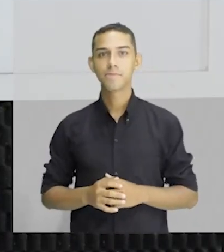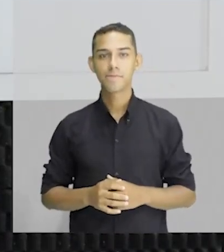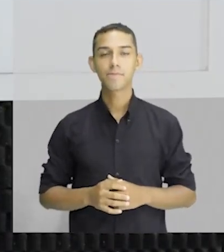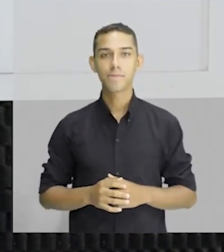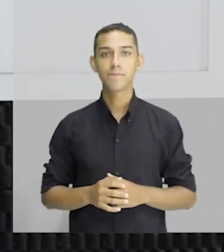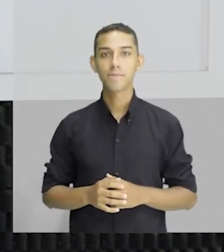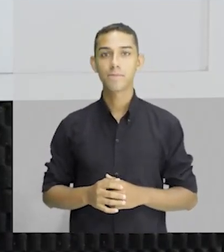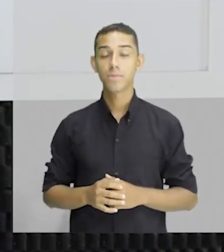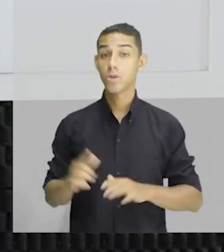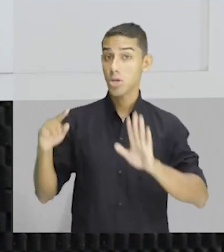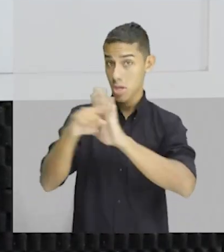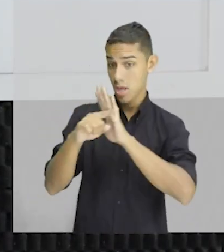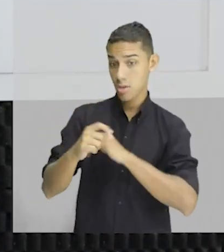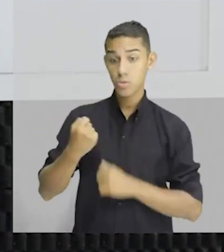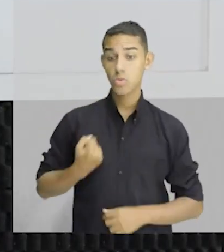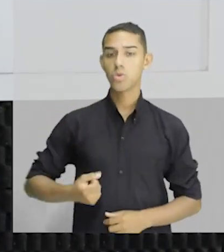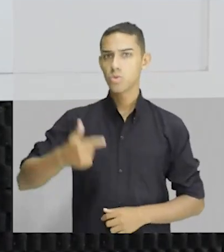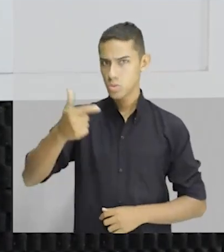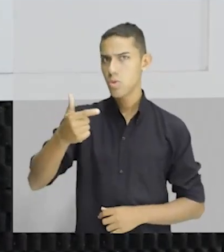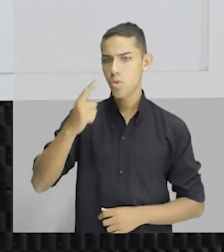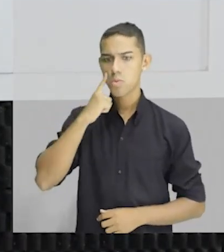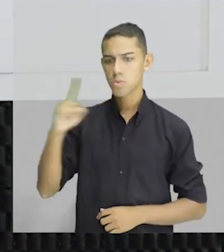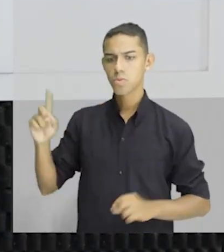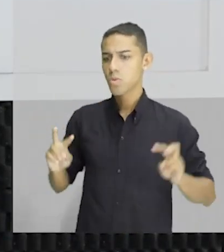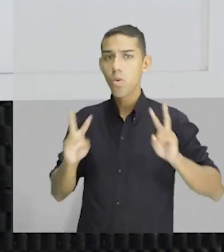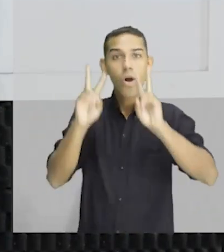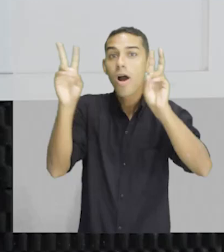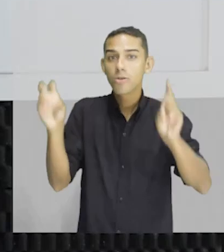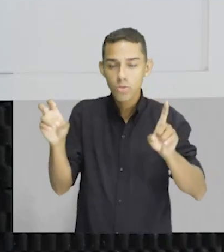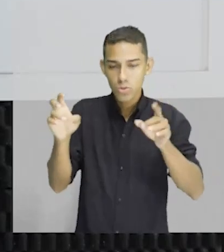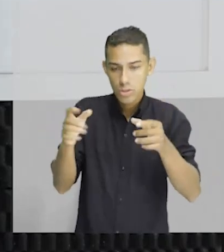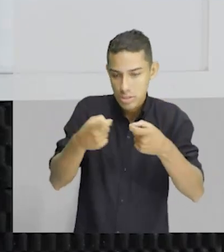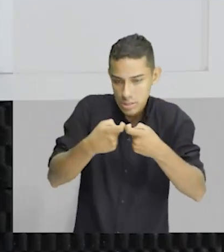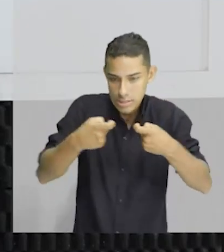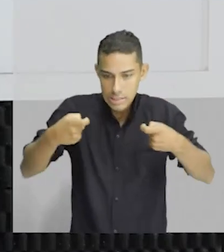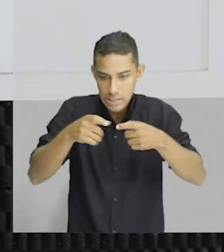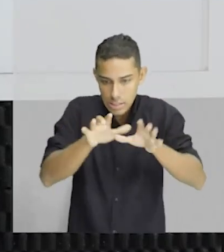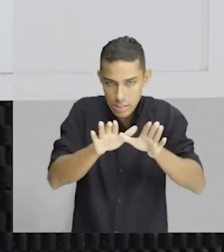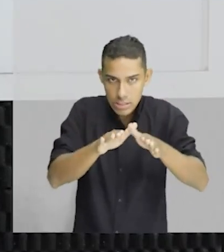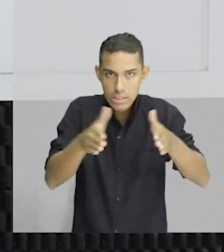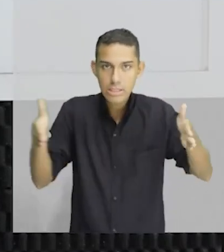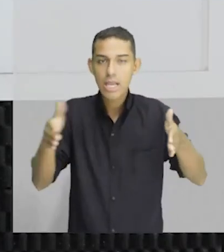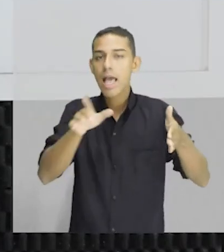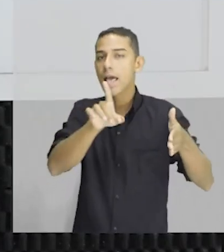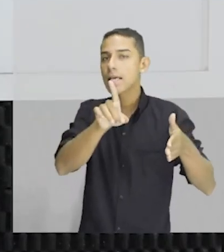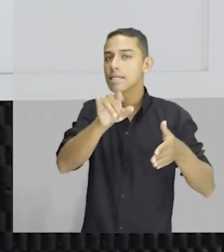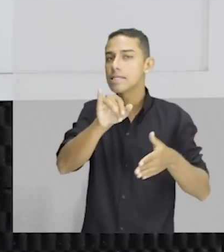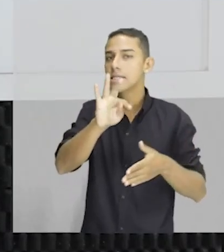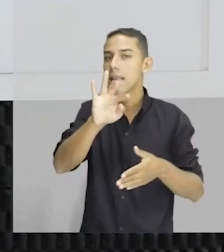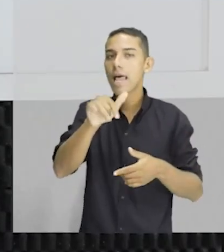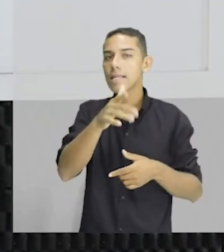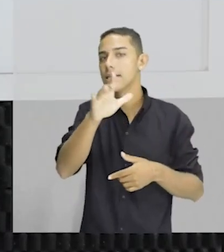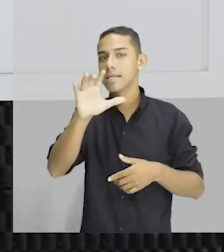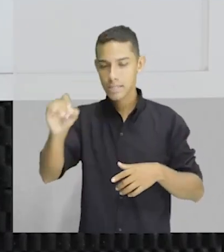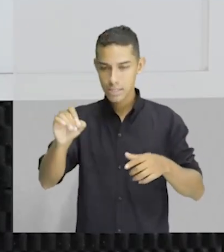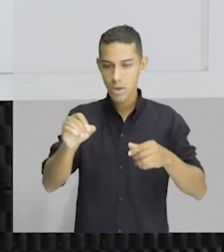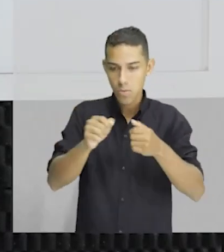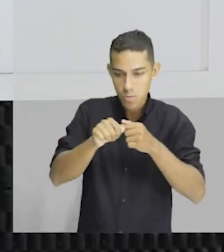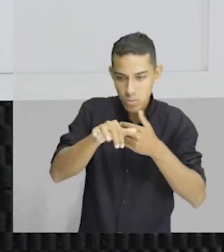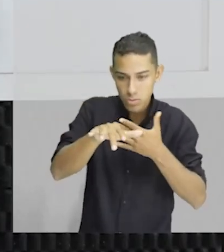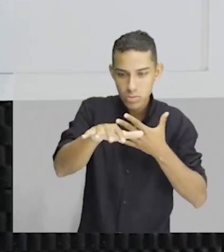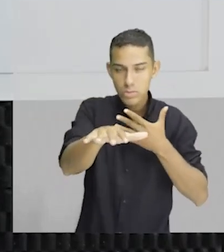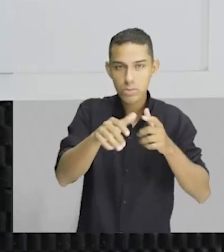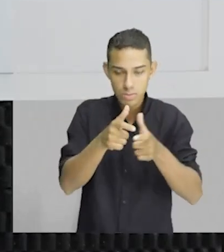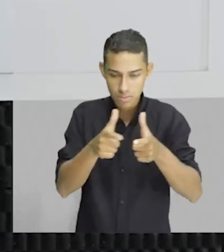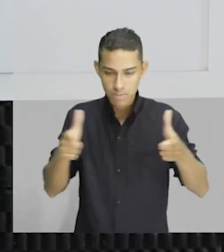Na questão número 2, a gente está com o assunto de dilatação, tá? Escolhi uma questão bem legalzinha para a gente fazer alguns comentários sobre o